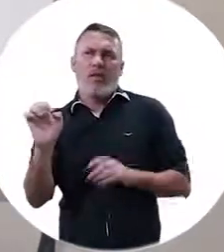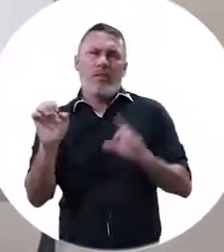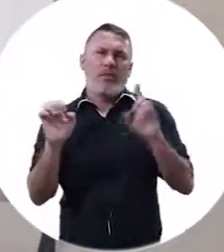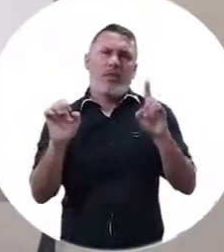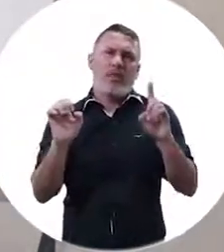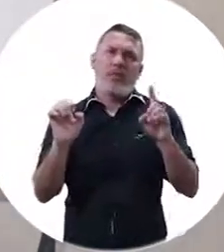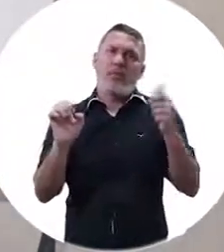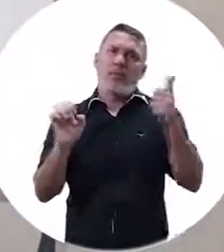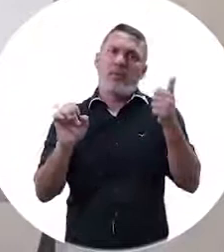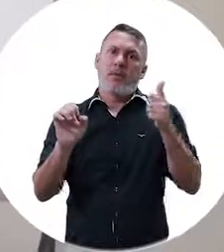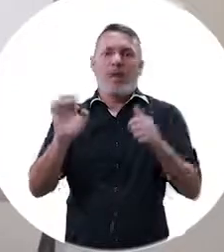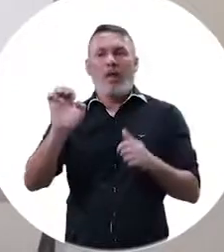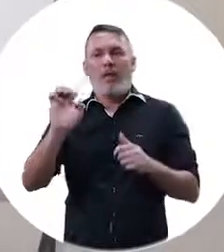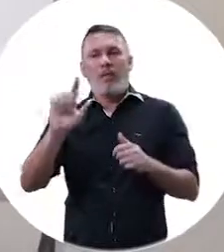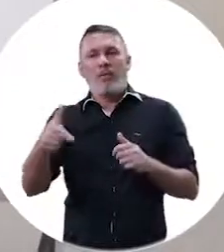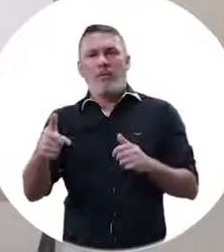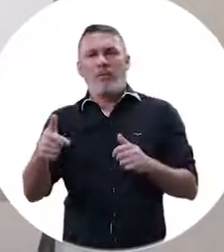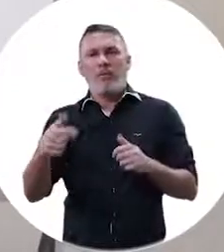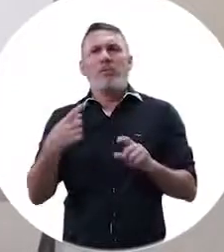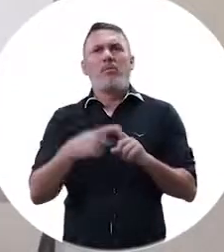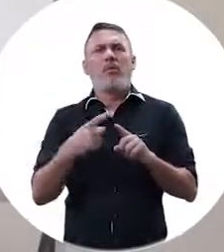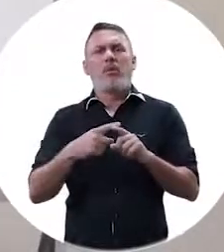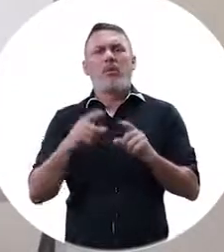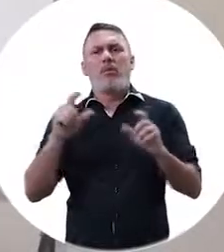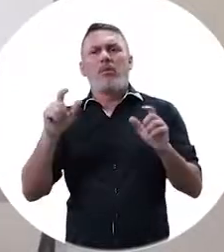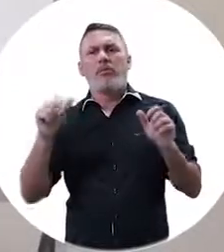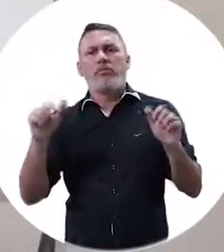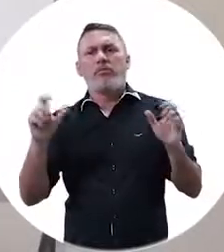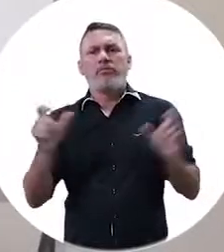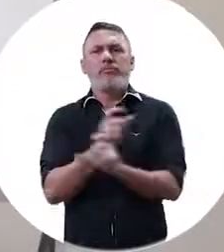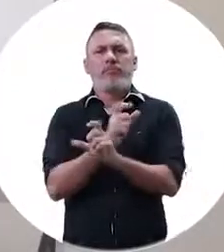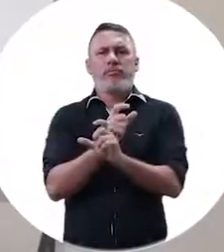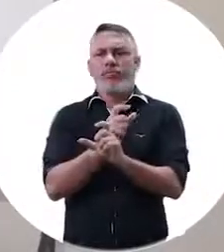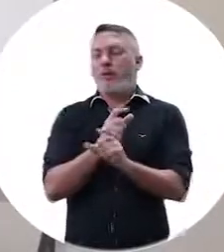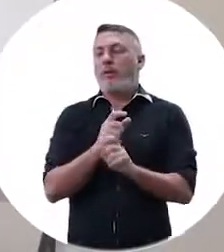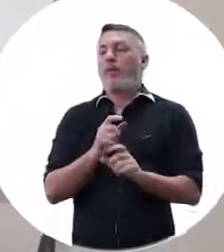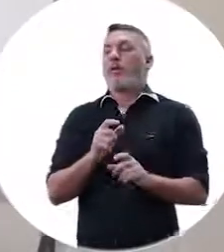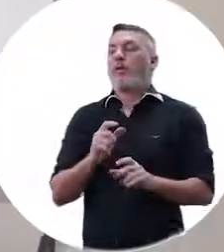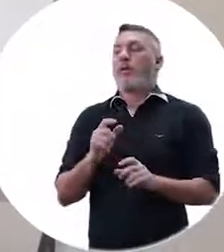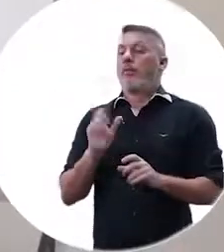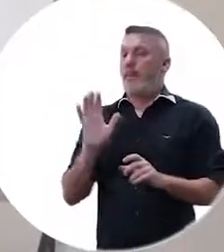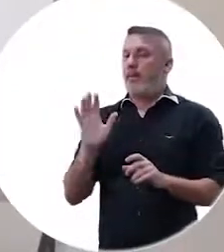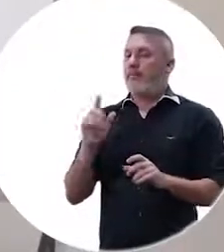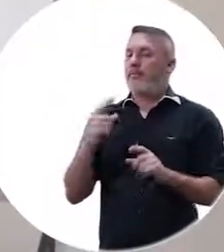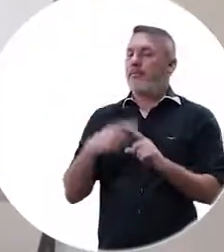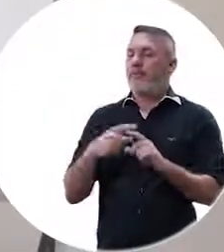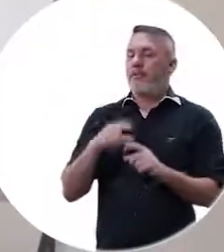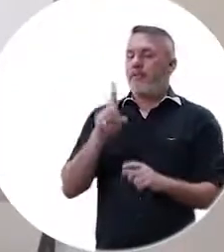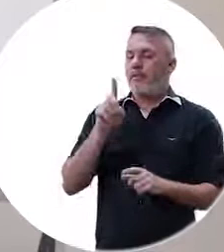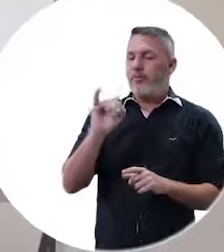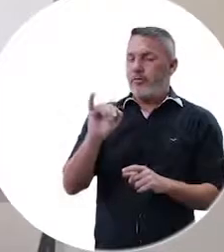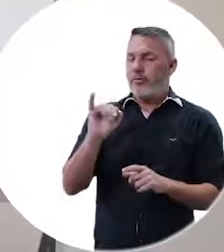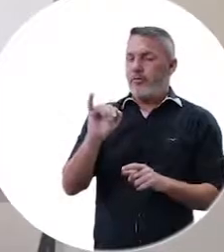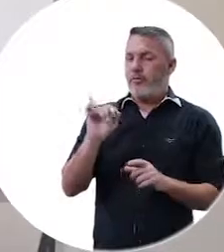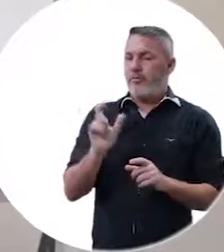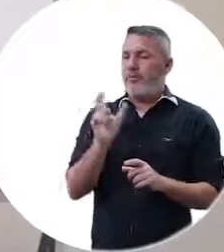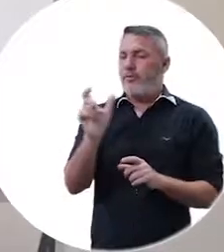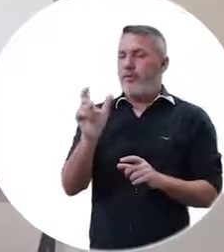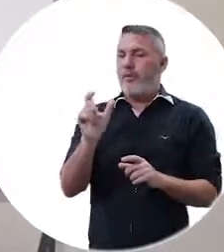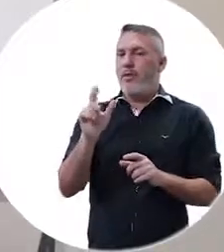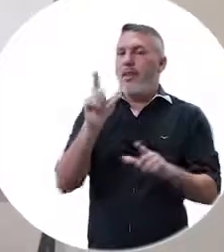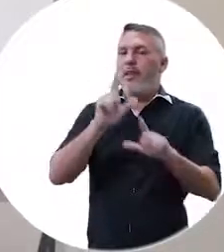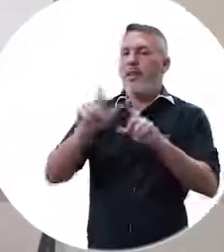alfabeto. O D vem antes do E no alfabeto. Por que eu não inverto? esse prefixo di não entra na